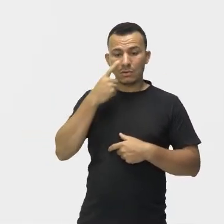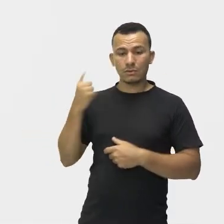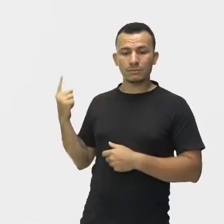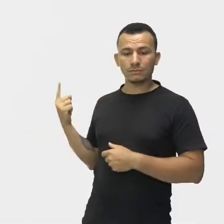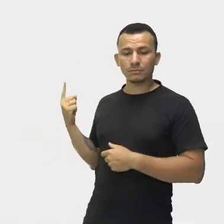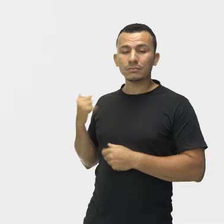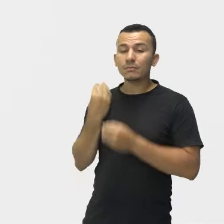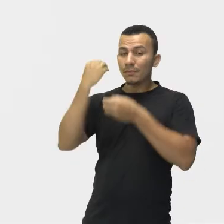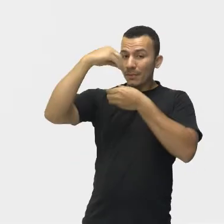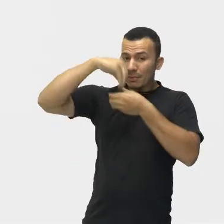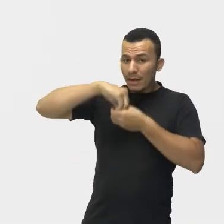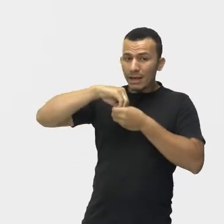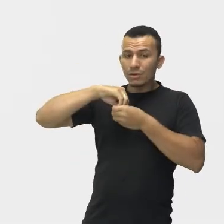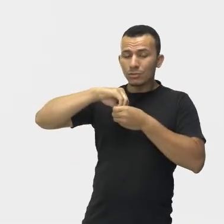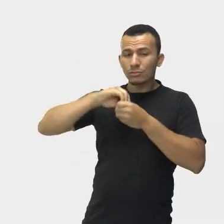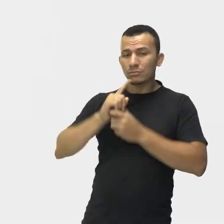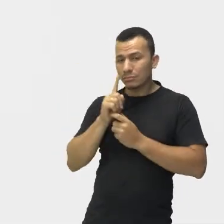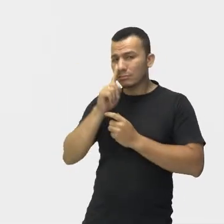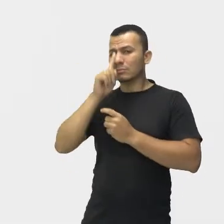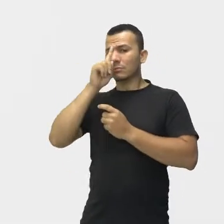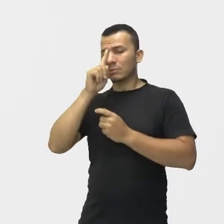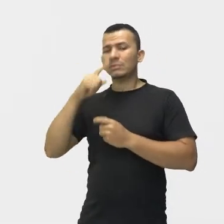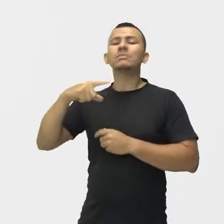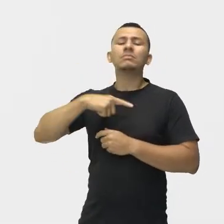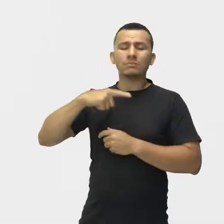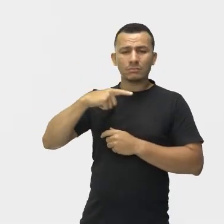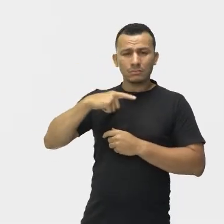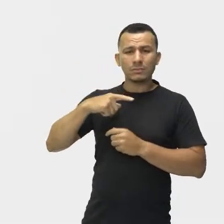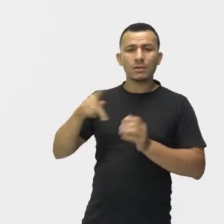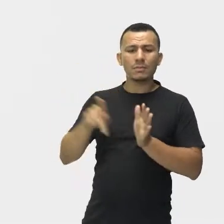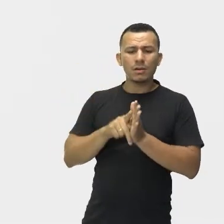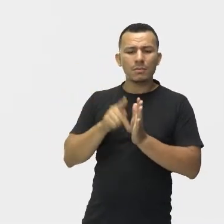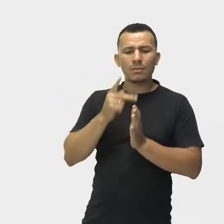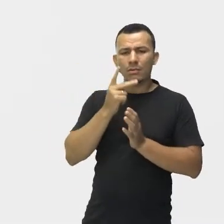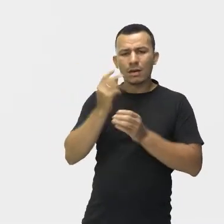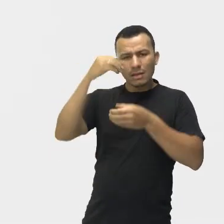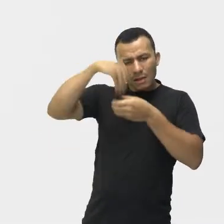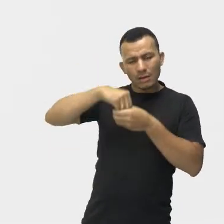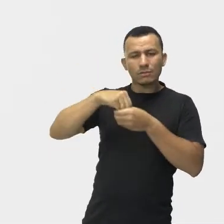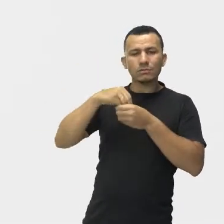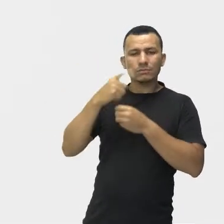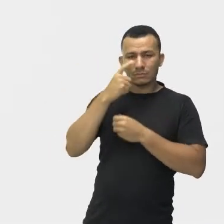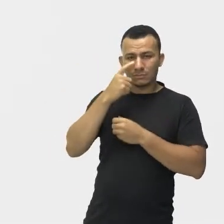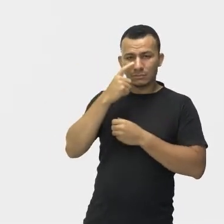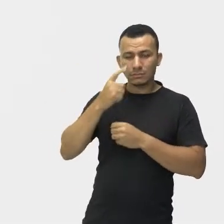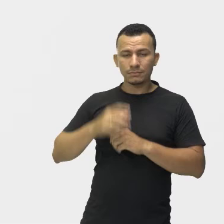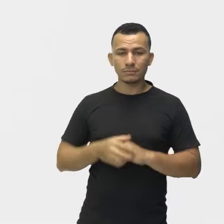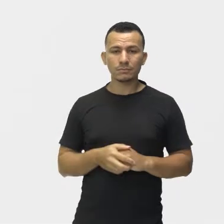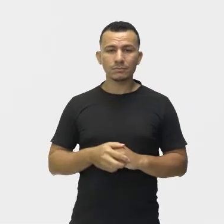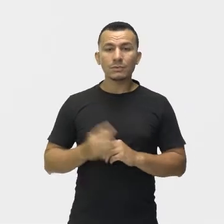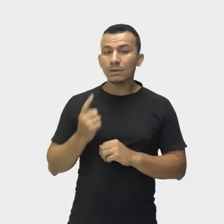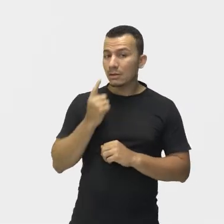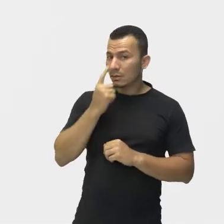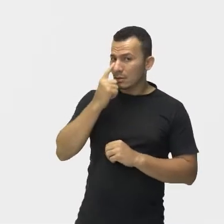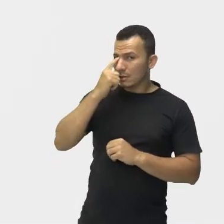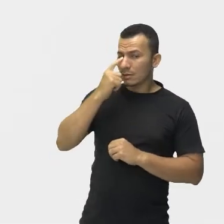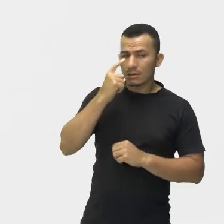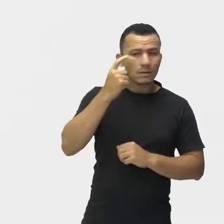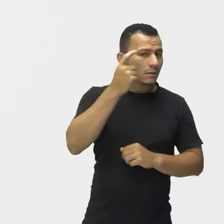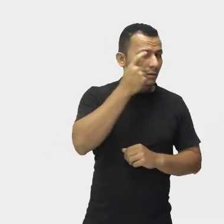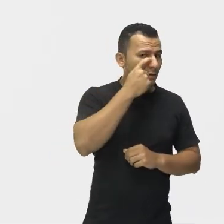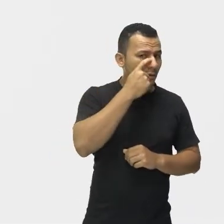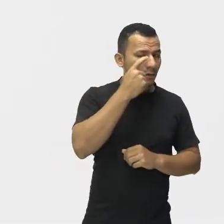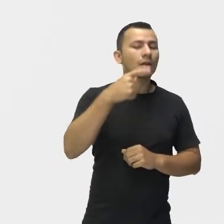No interior a cavidade nasal, que é como se fosse essa partezinha de dentro aí do nosso nariz. E no teto dela a gente vai encontrar